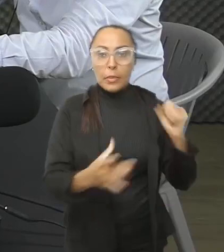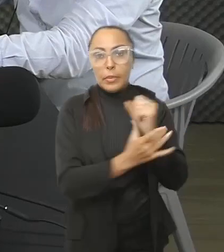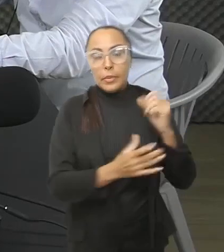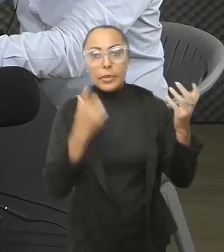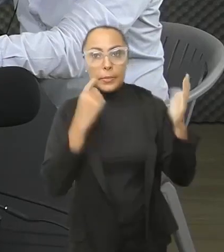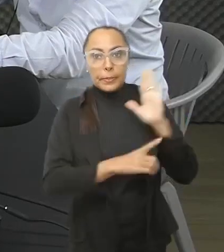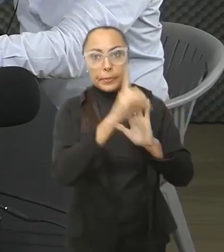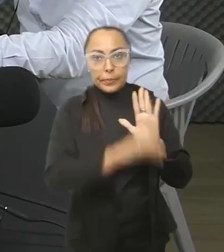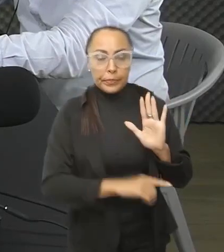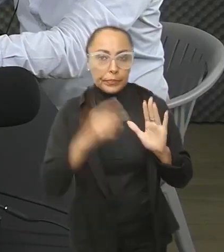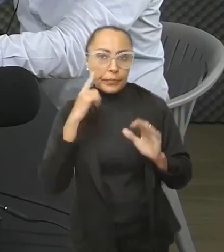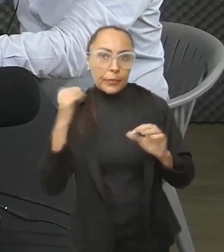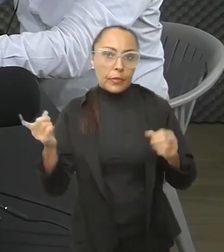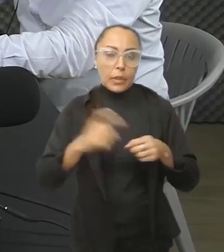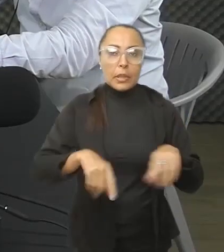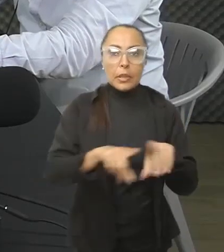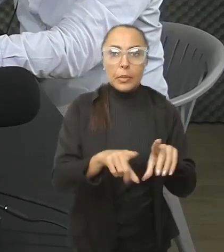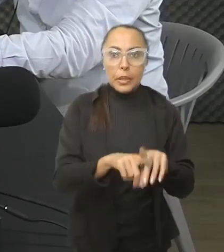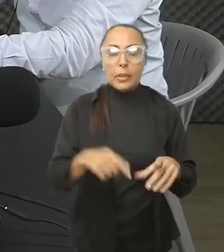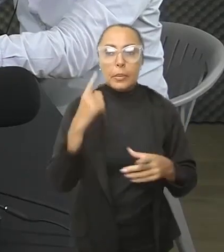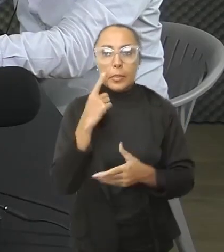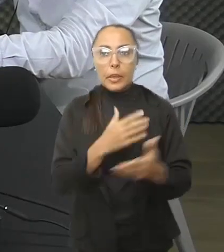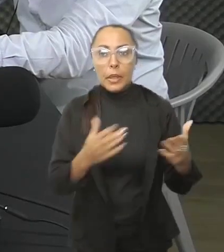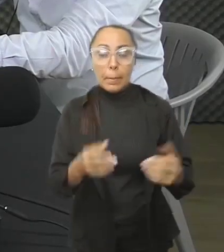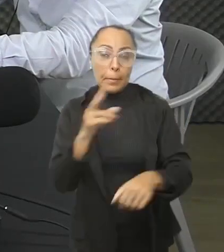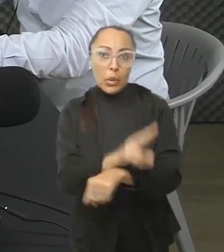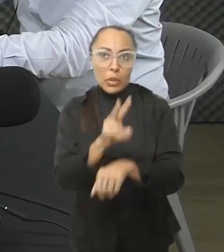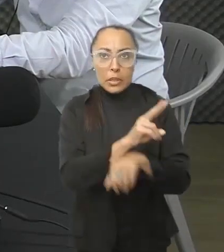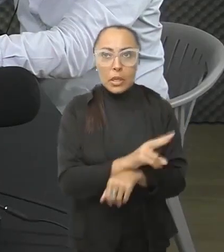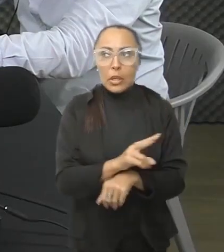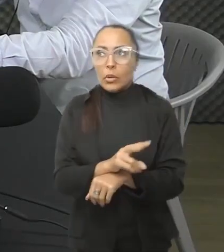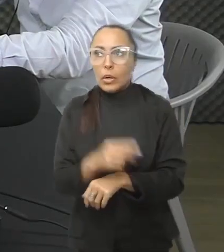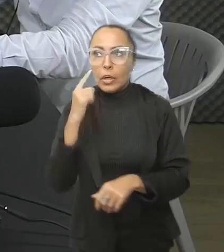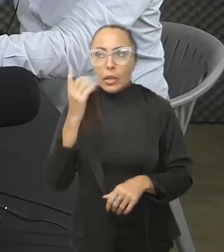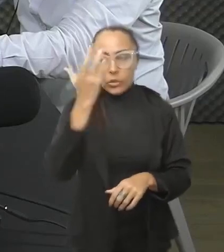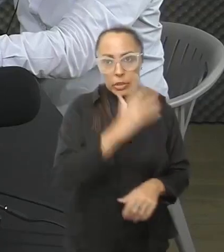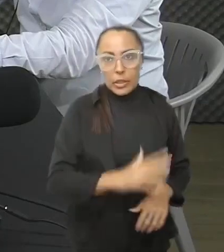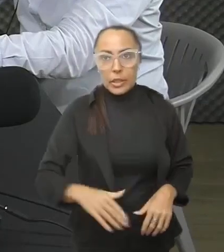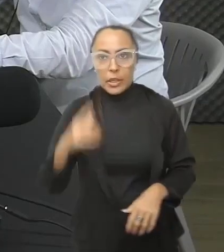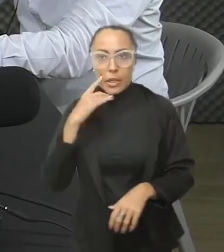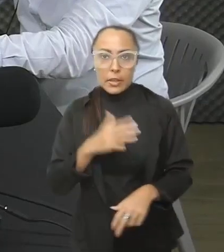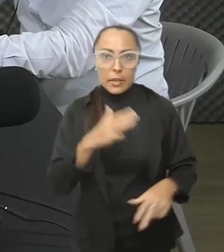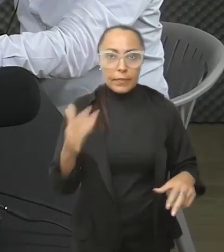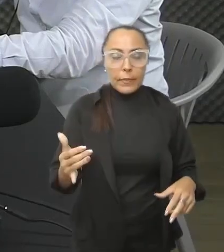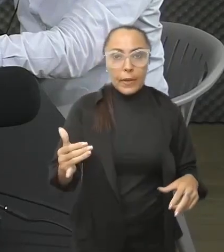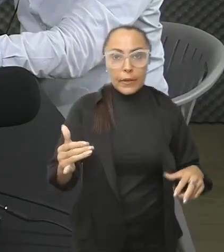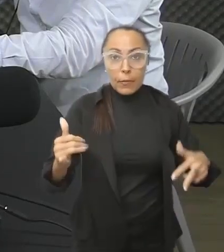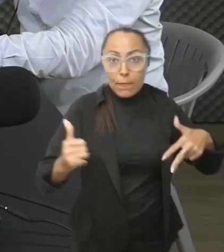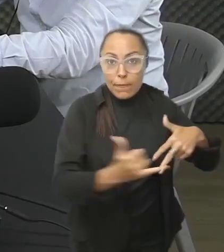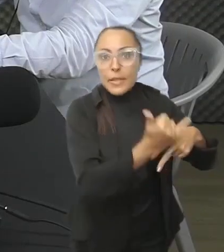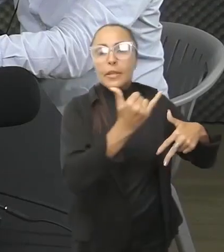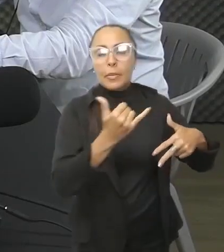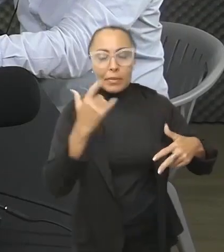é voltada para a questão, né, da proteção, né, às crianças vítimas ou testemunhas de